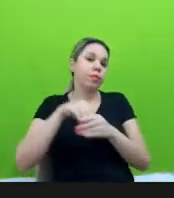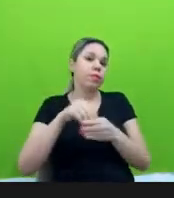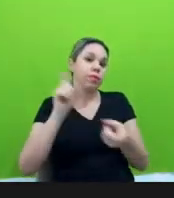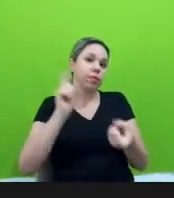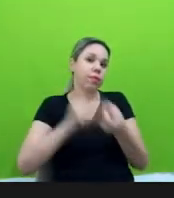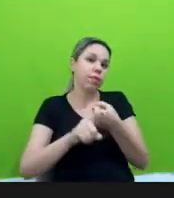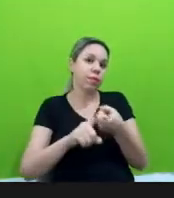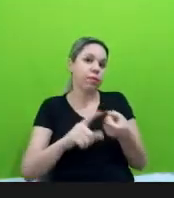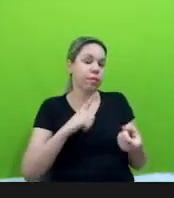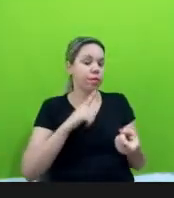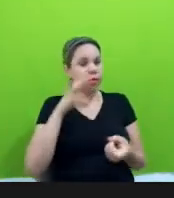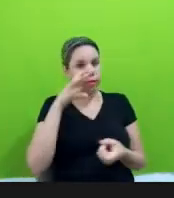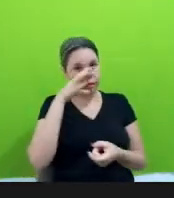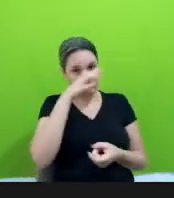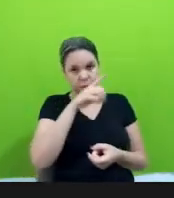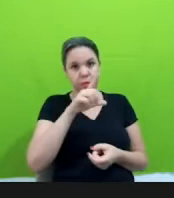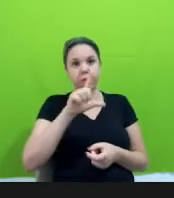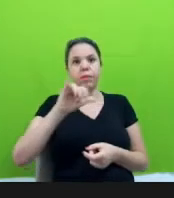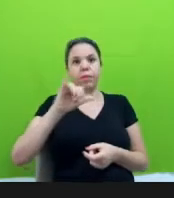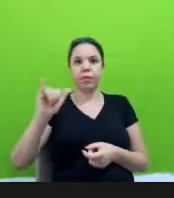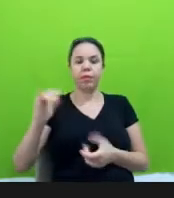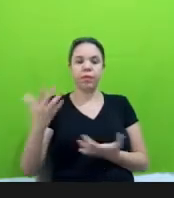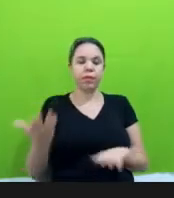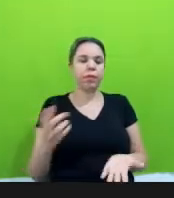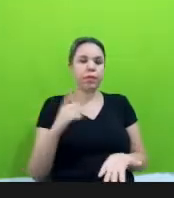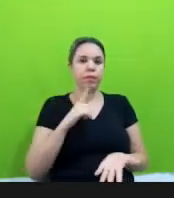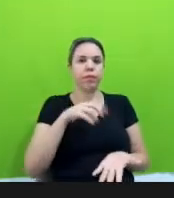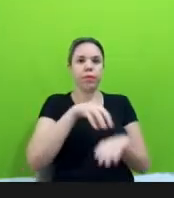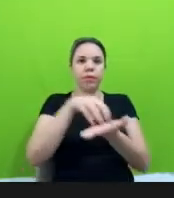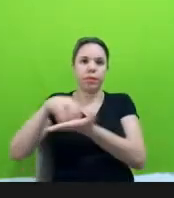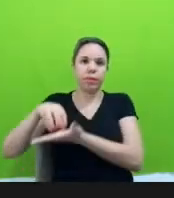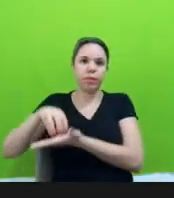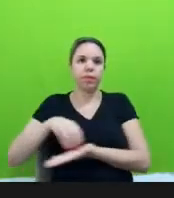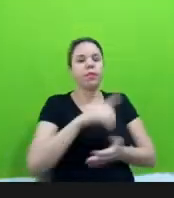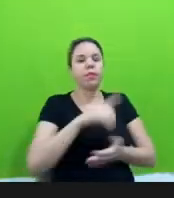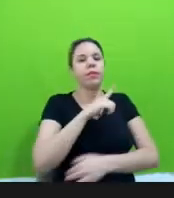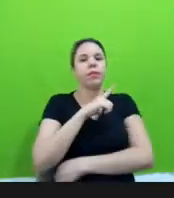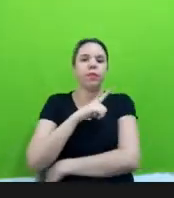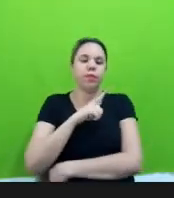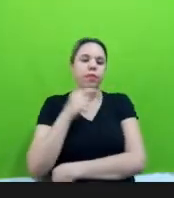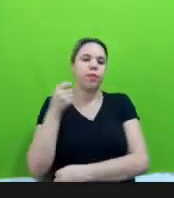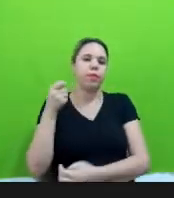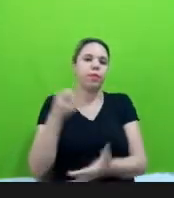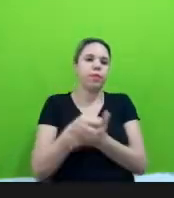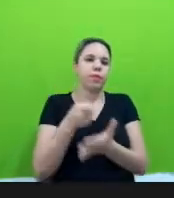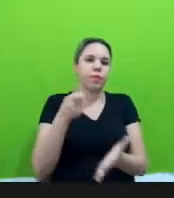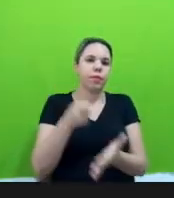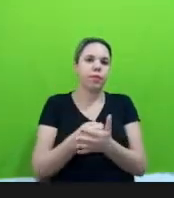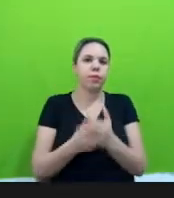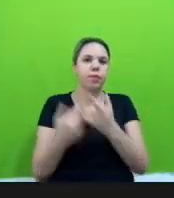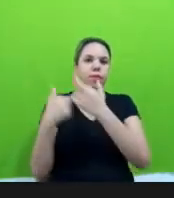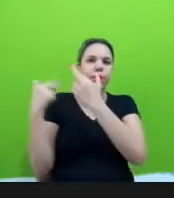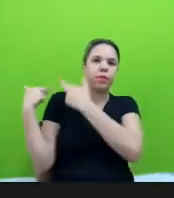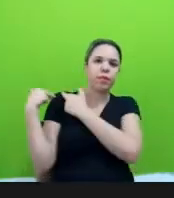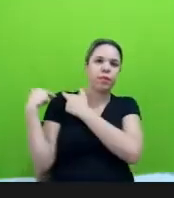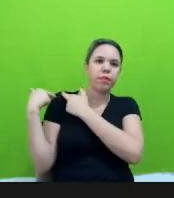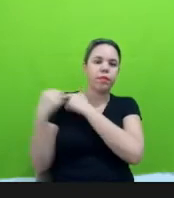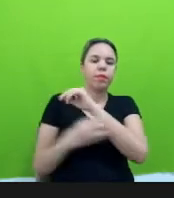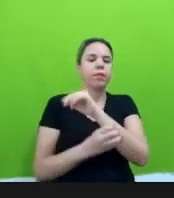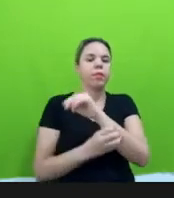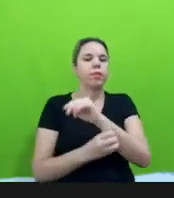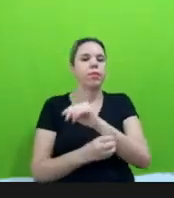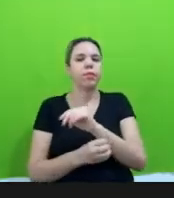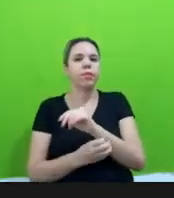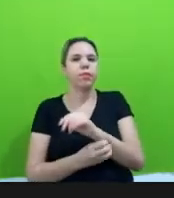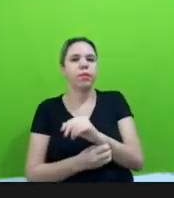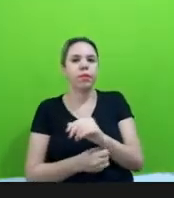descumpre a LAI, existe. Existem órgãos que têm como dever, têm por competência observar o fiel cumprimento da